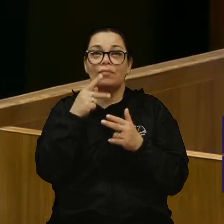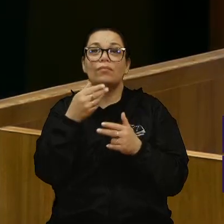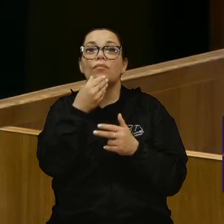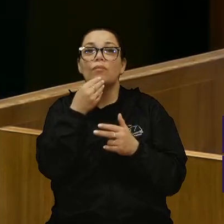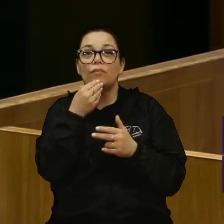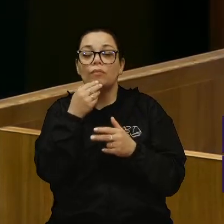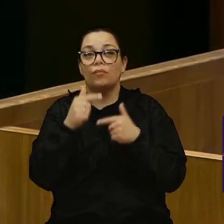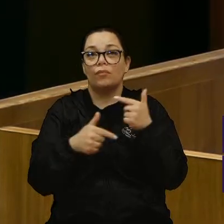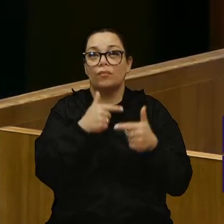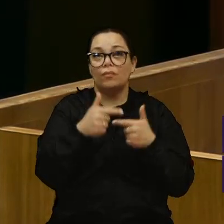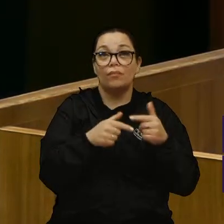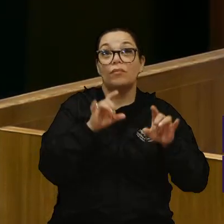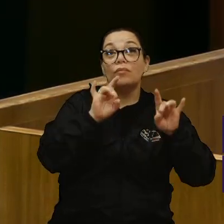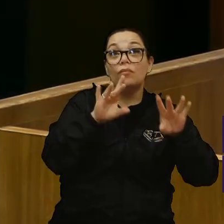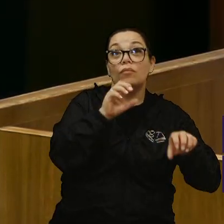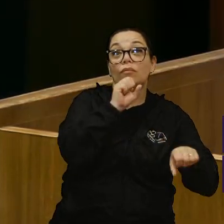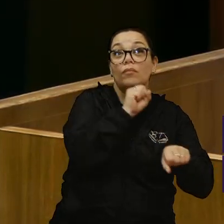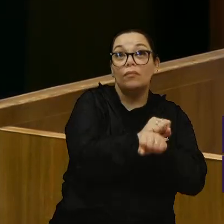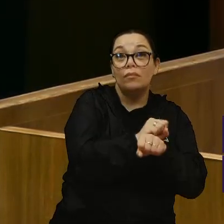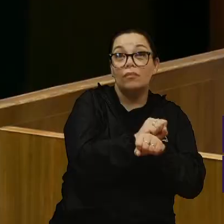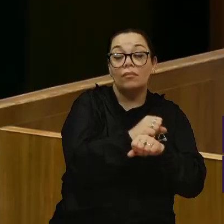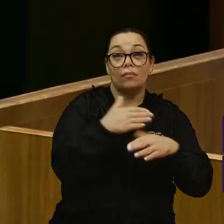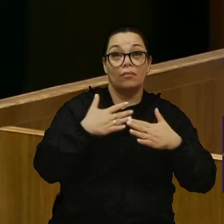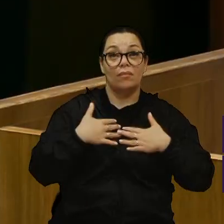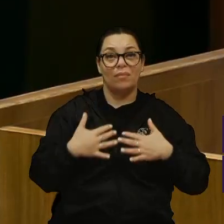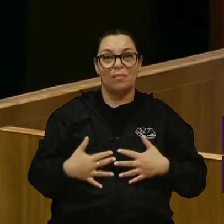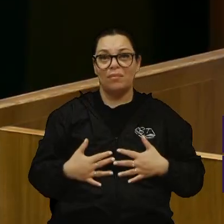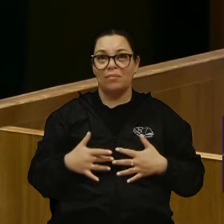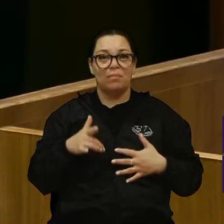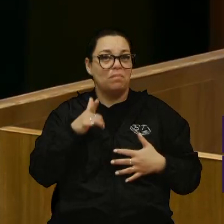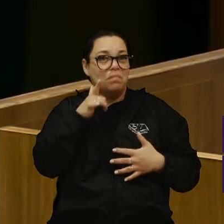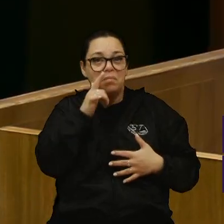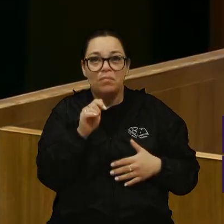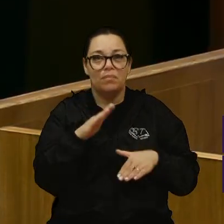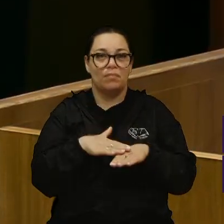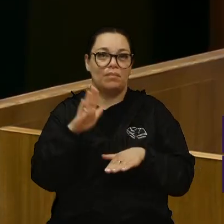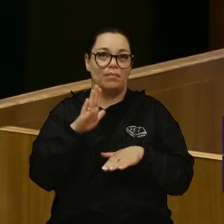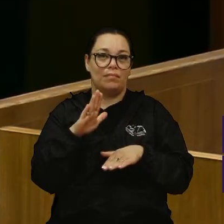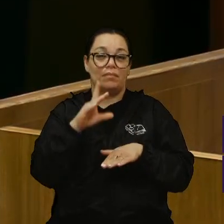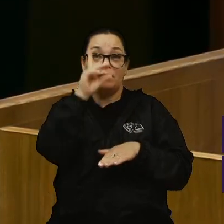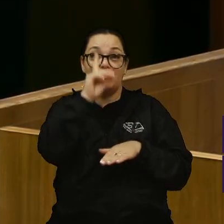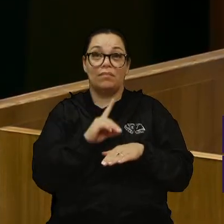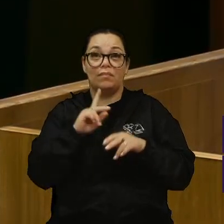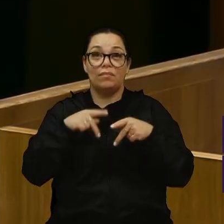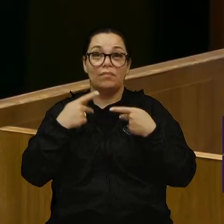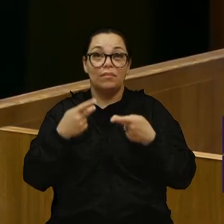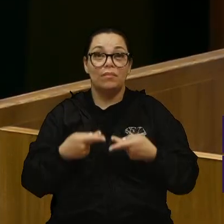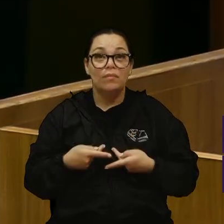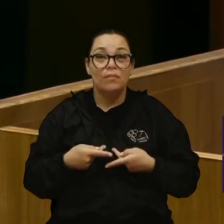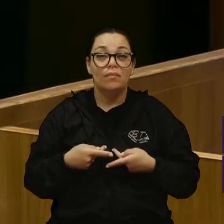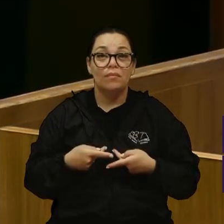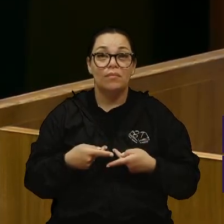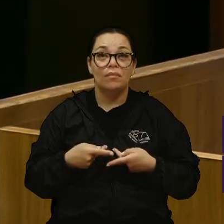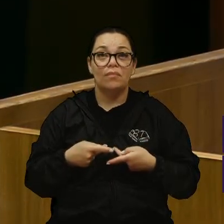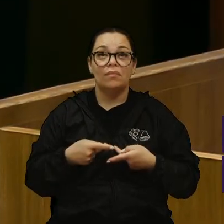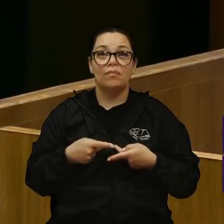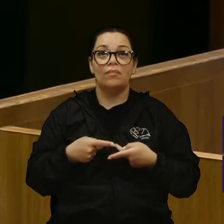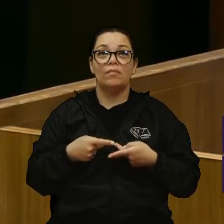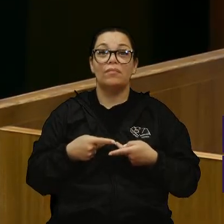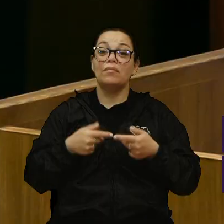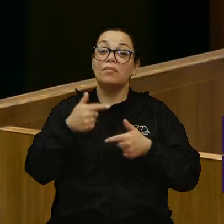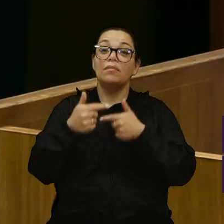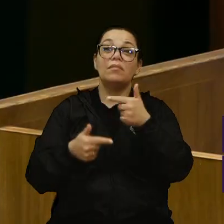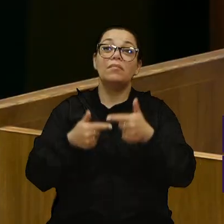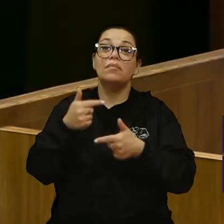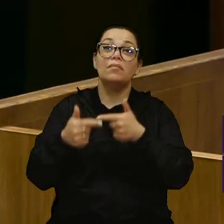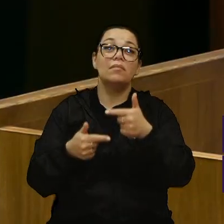a gente só para quando o corpo não dá mais. Direitos humanos, para mim, trata do direito de não precisar trabalhar até o